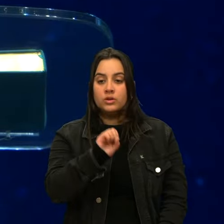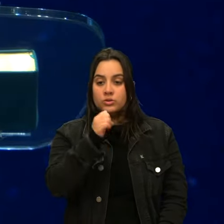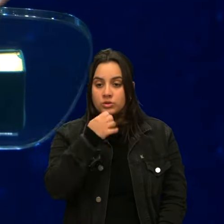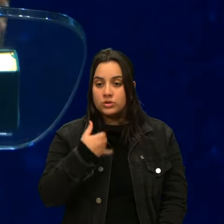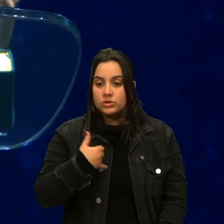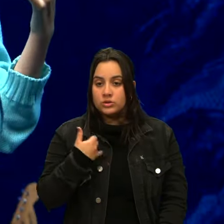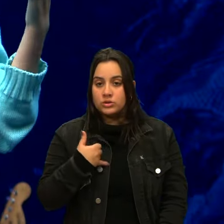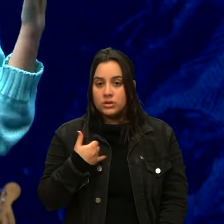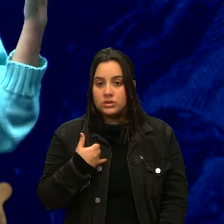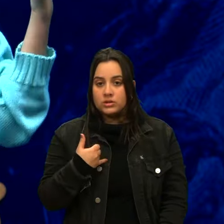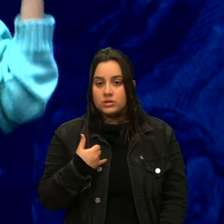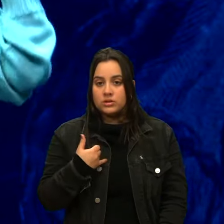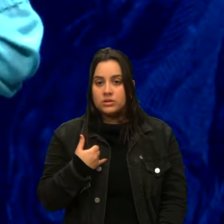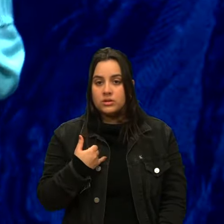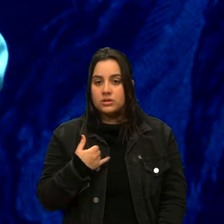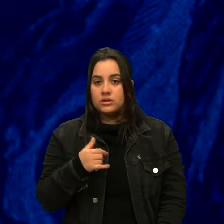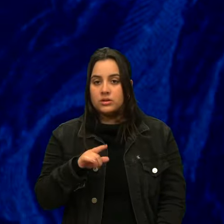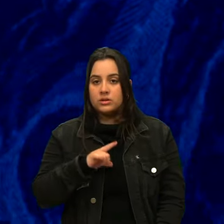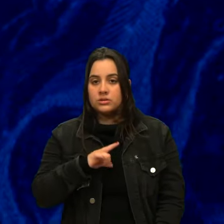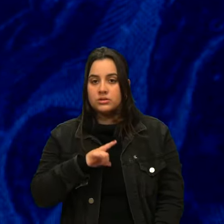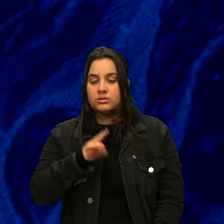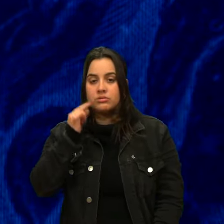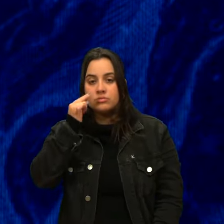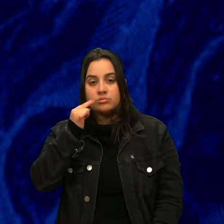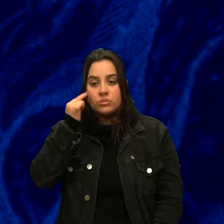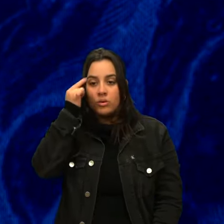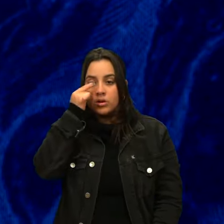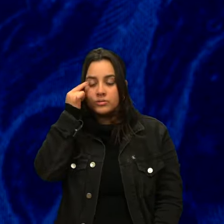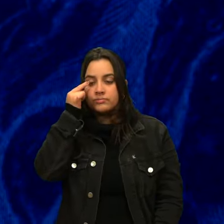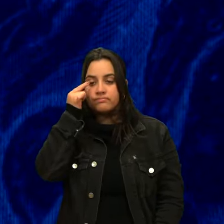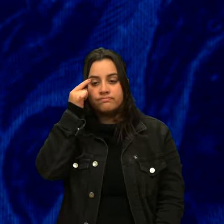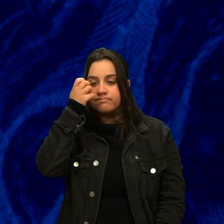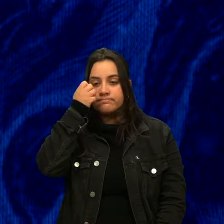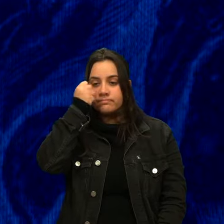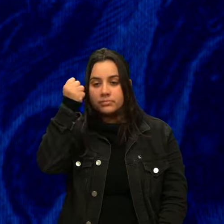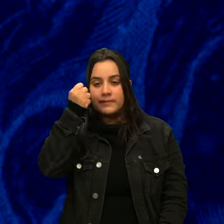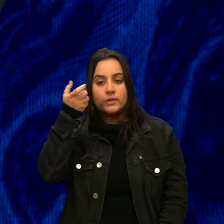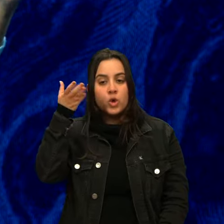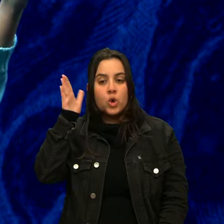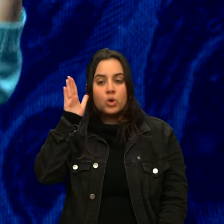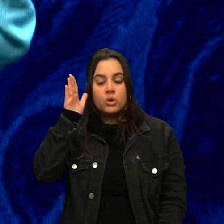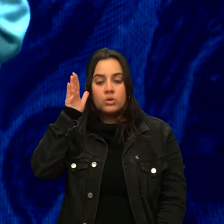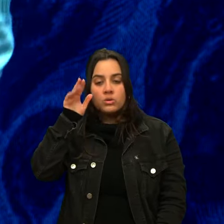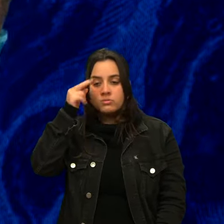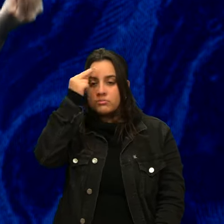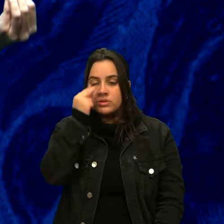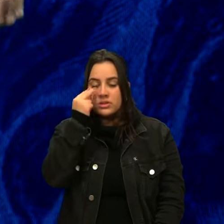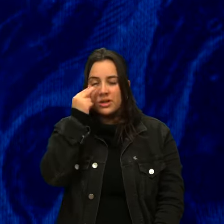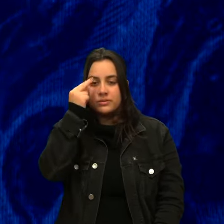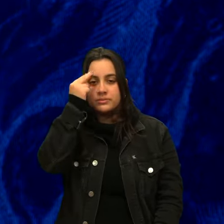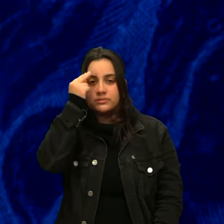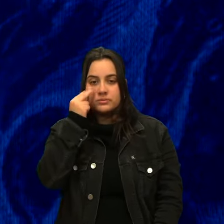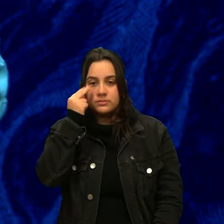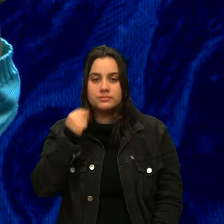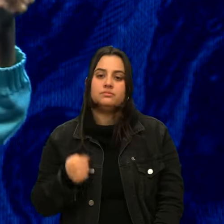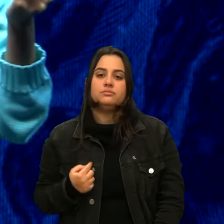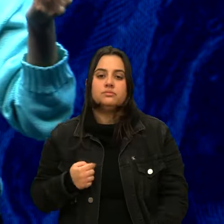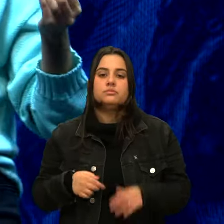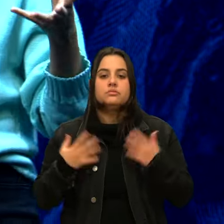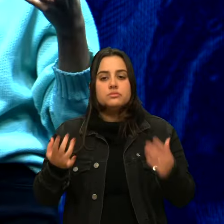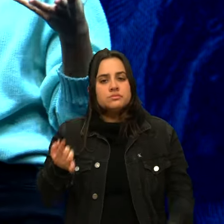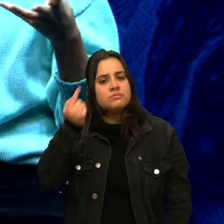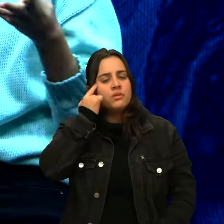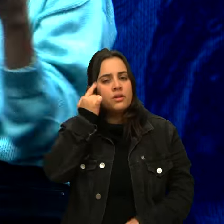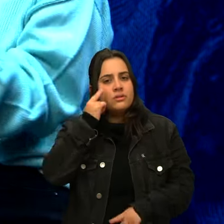voltou para casa, tinha tido um dos olhos arrancados e ele ficou cego de um olho. Então você pensa a situação dessa